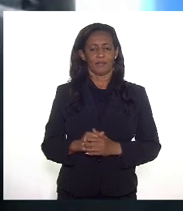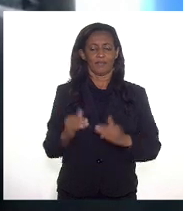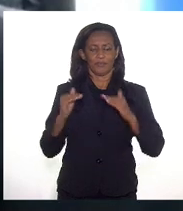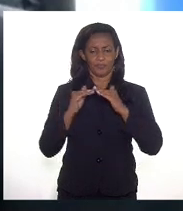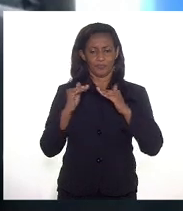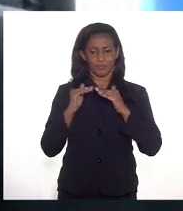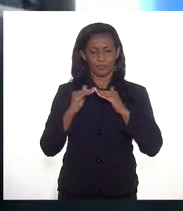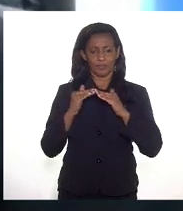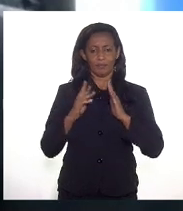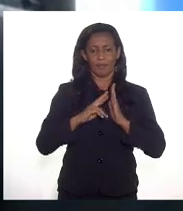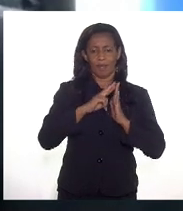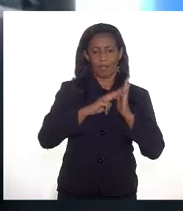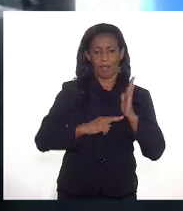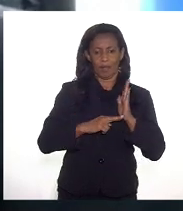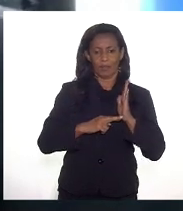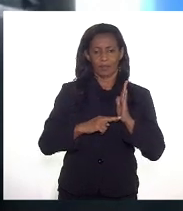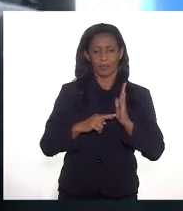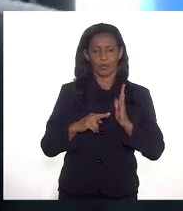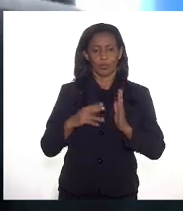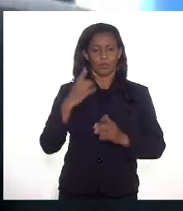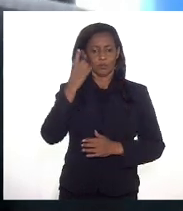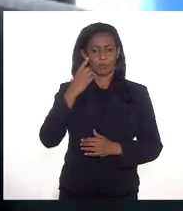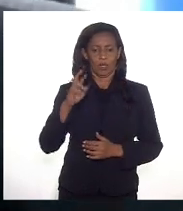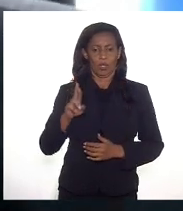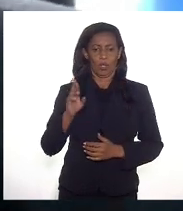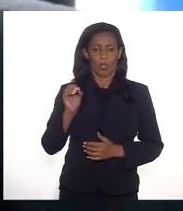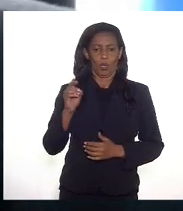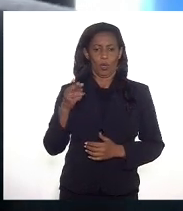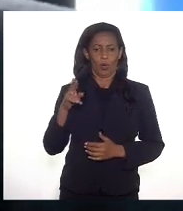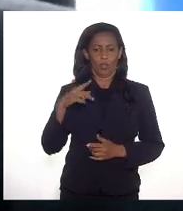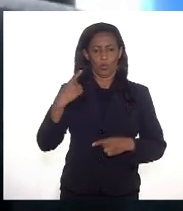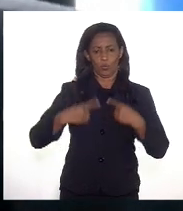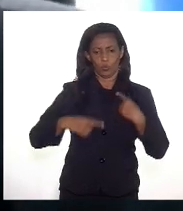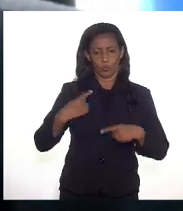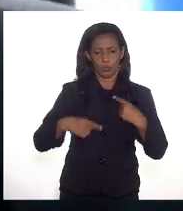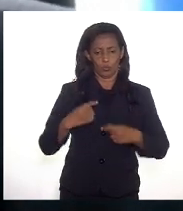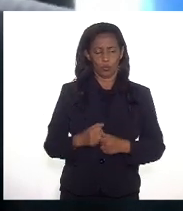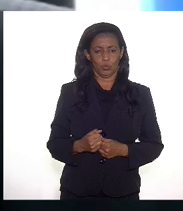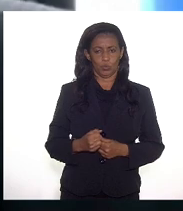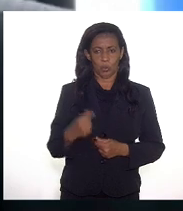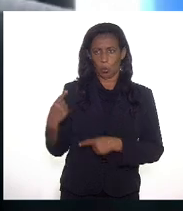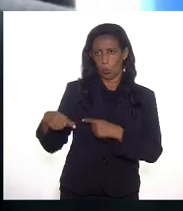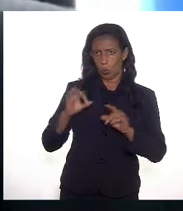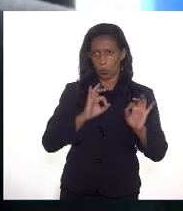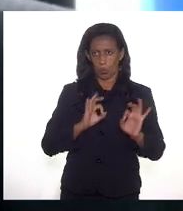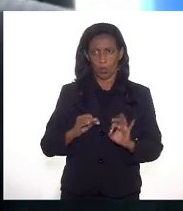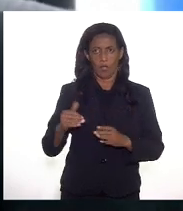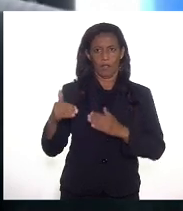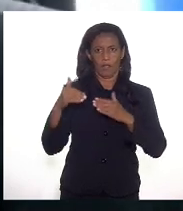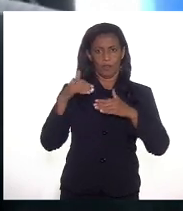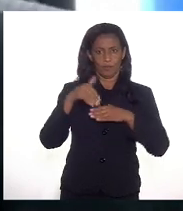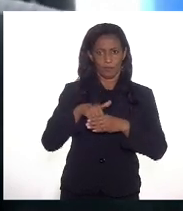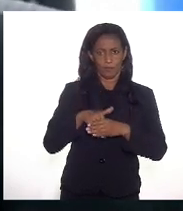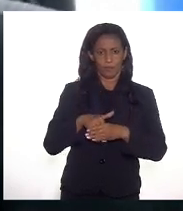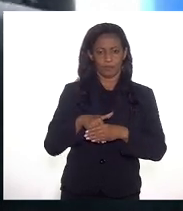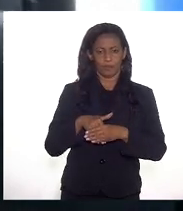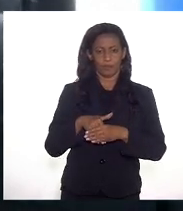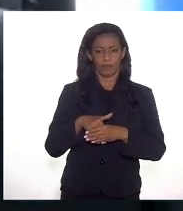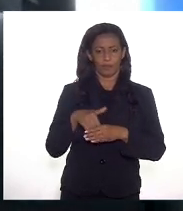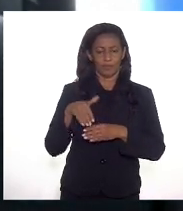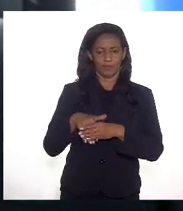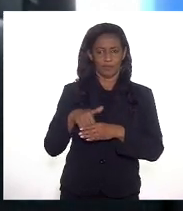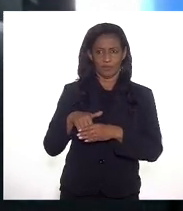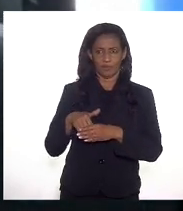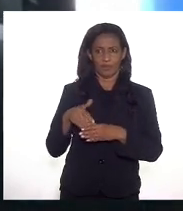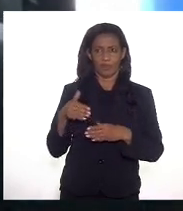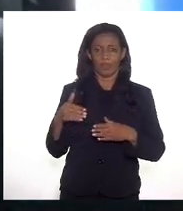favorável. O relator é o deputado Rodrigo Bacelar. Em discussão. Não havendo quem queira discutir, em votação. Encerrada a discussão, em votação.